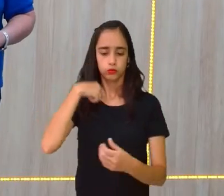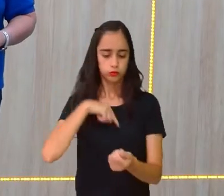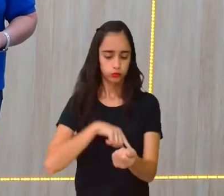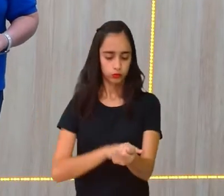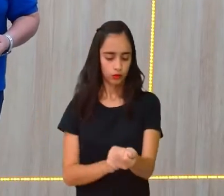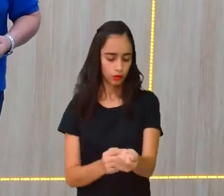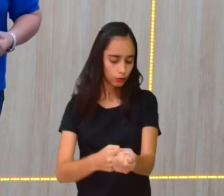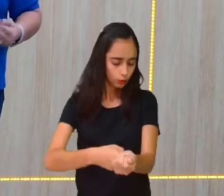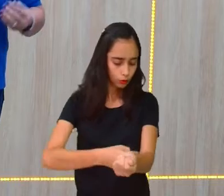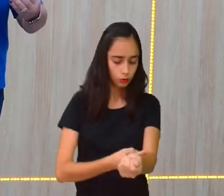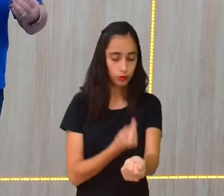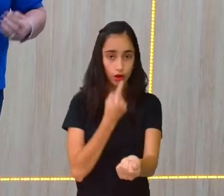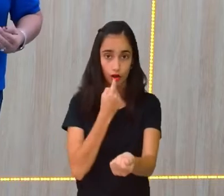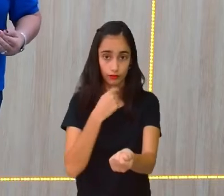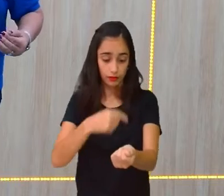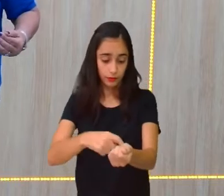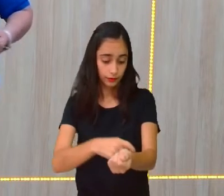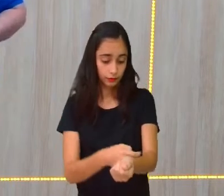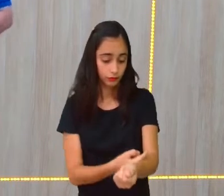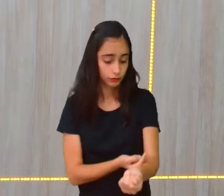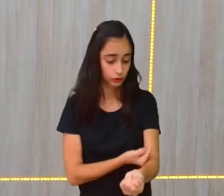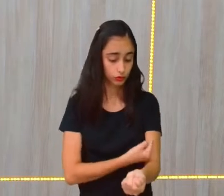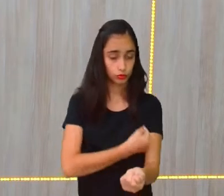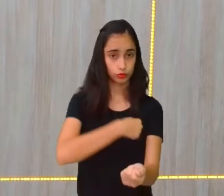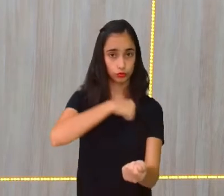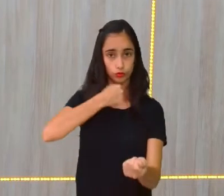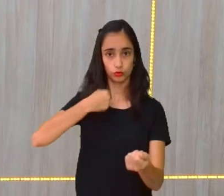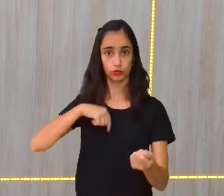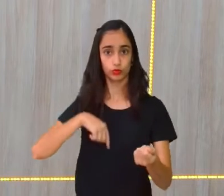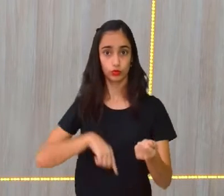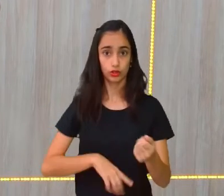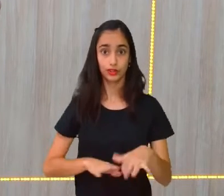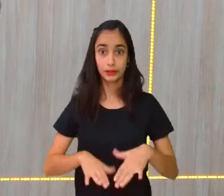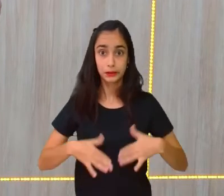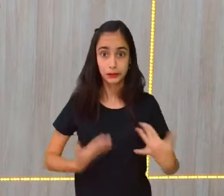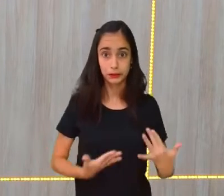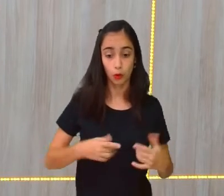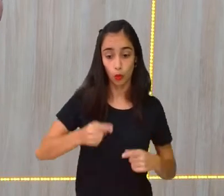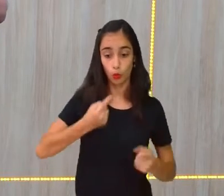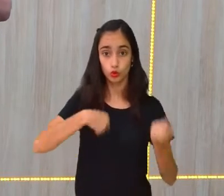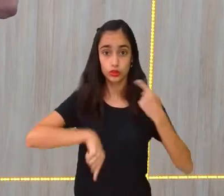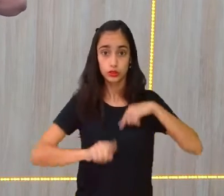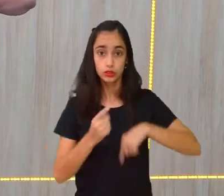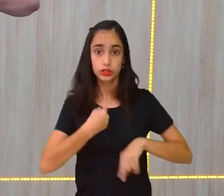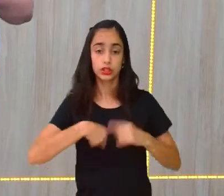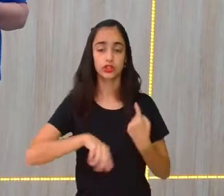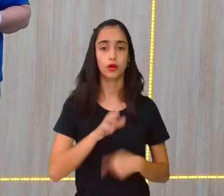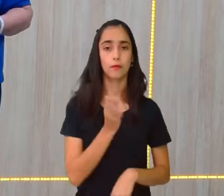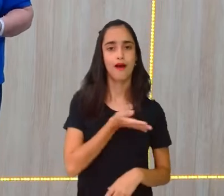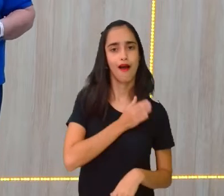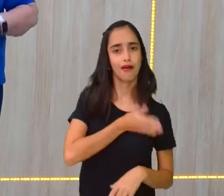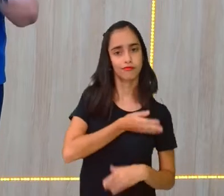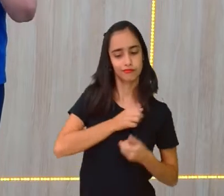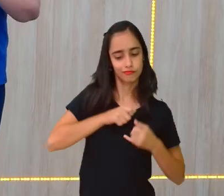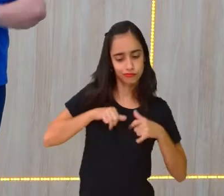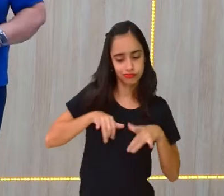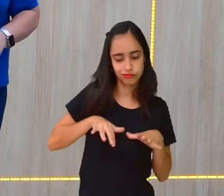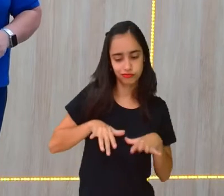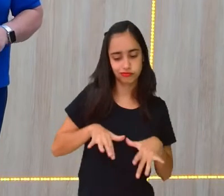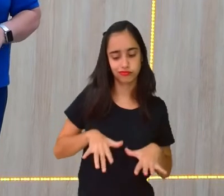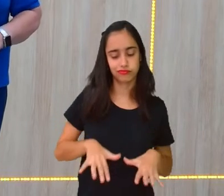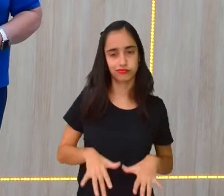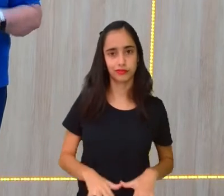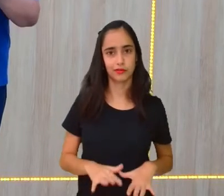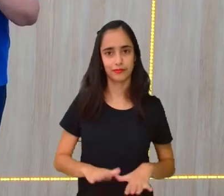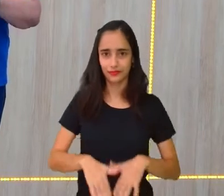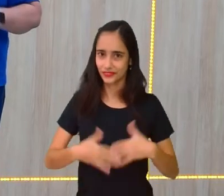sistema digestório, né, que foram os nutrientes, e aí o sistema cardiovascular está aí distribuindo. E esse tema